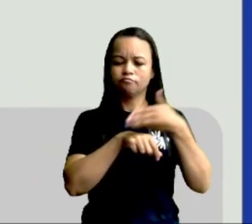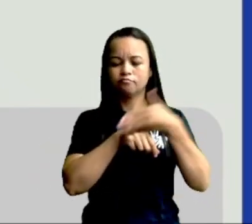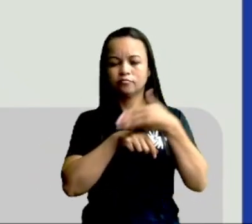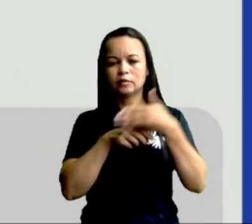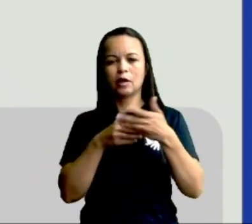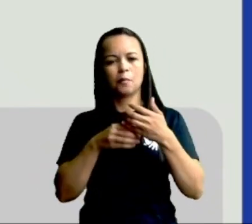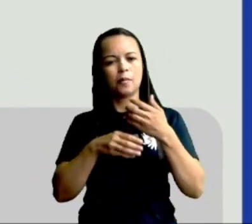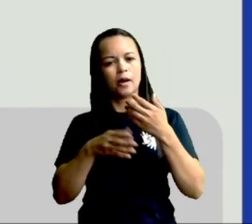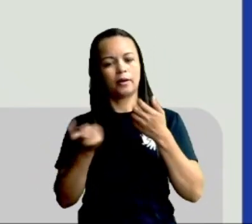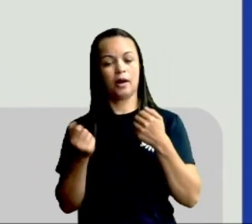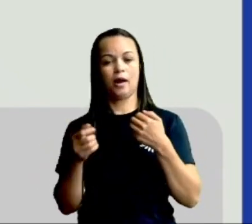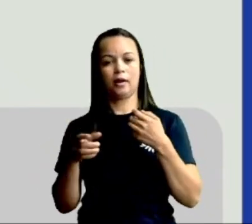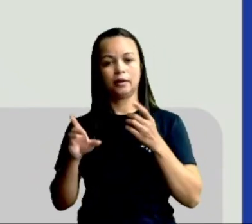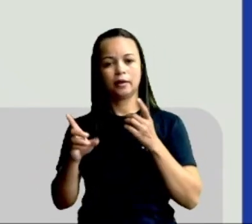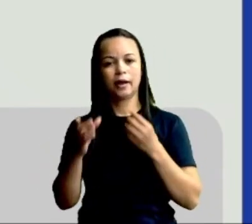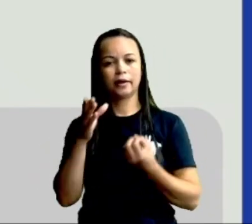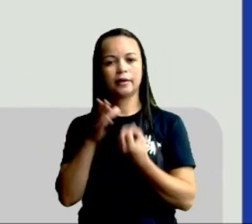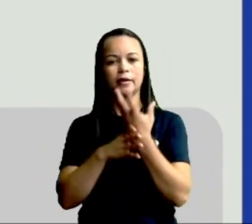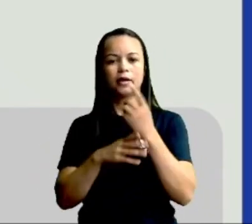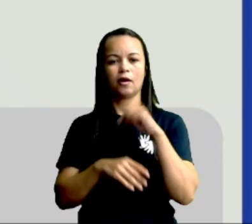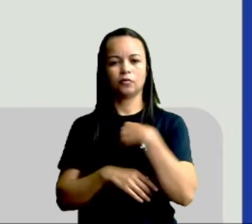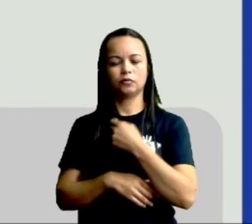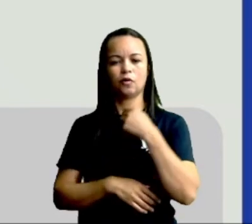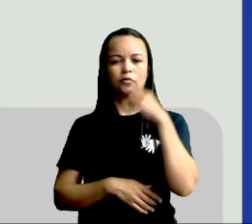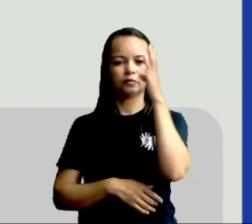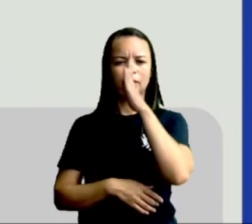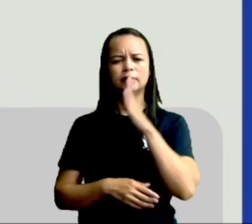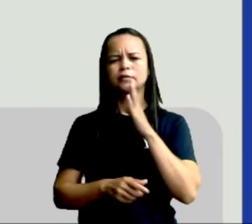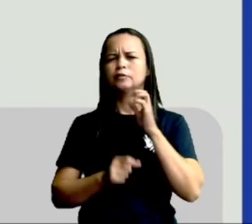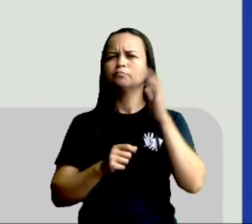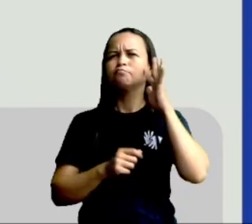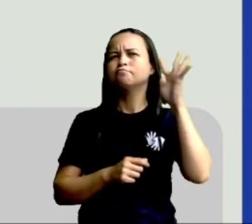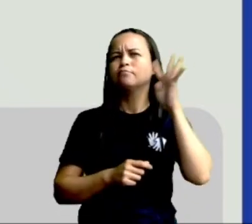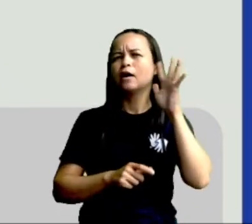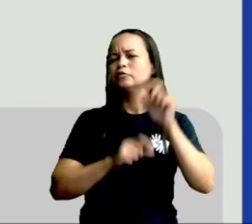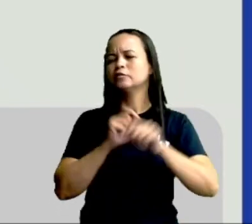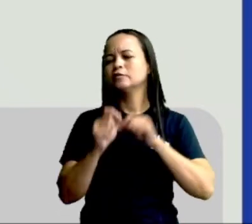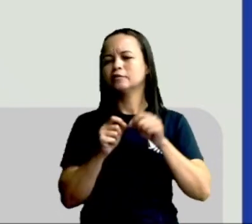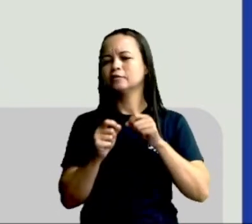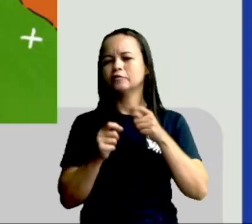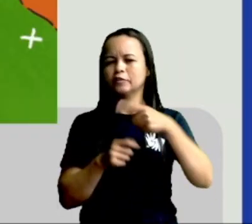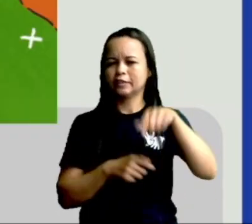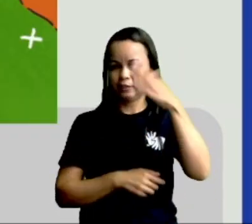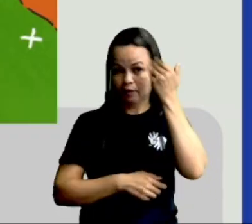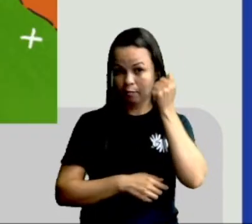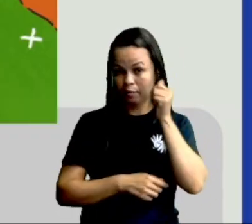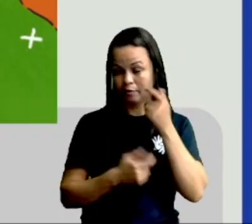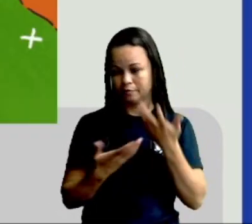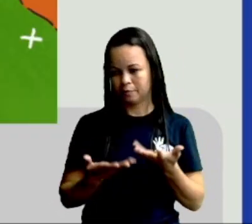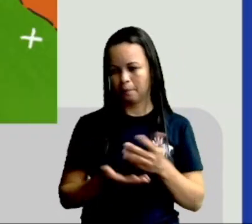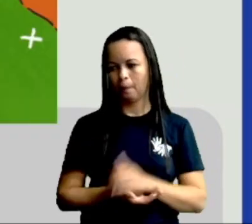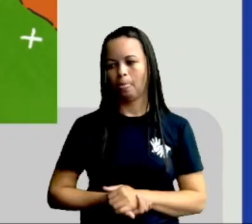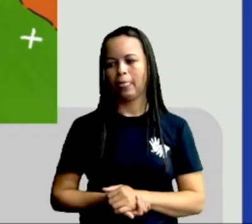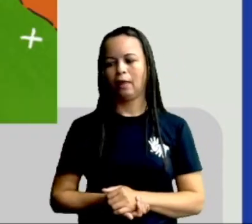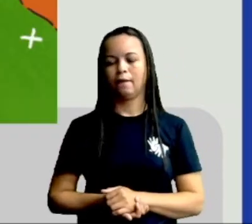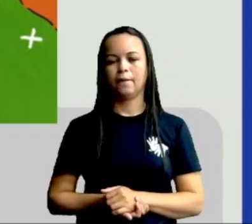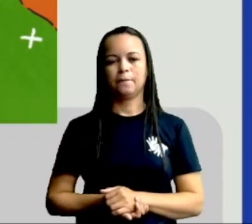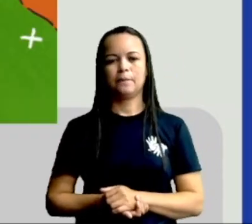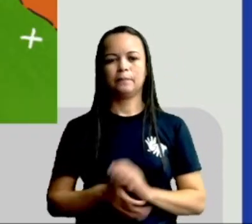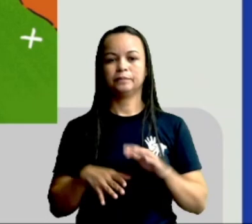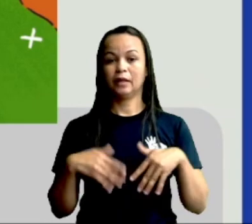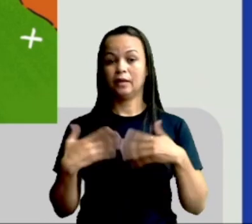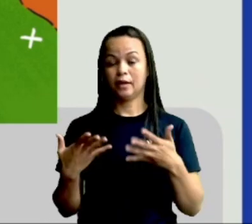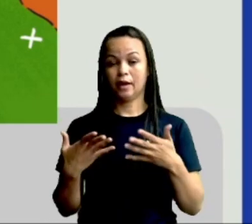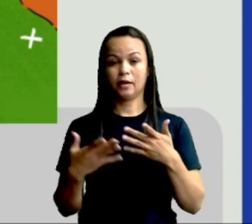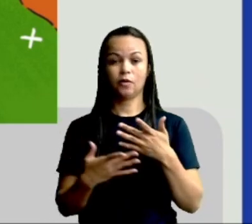para construir o nosso Brasil, gente. Qual era a terra que ele estava imaginando, hein? Quem consegue saber? E aí, ó,